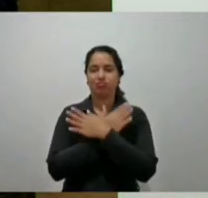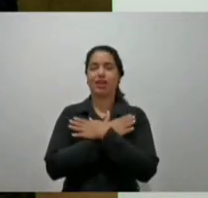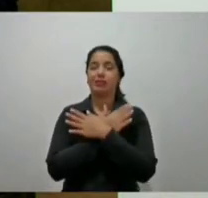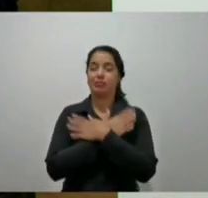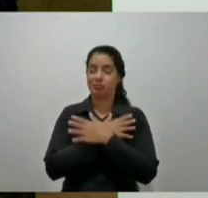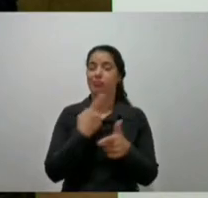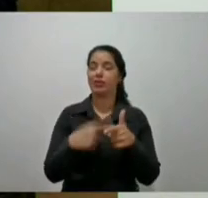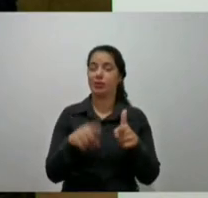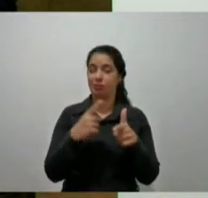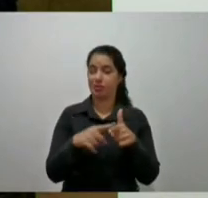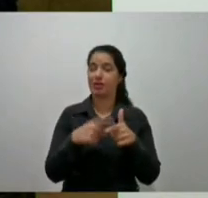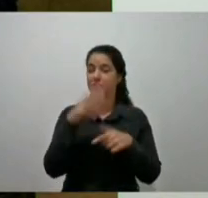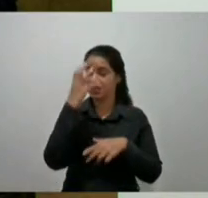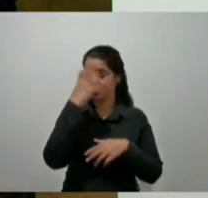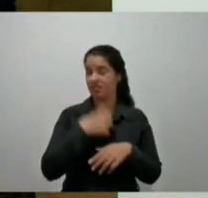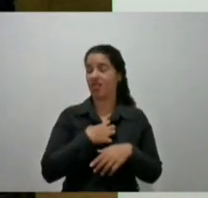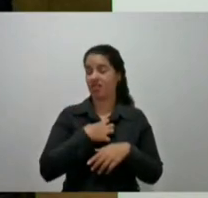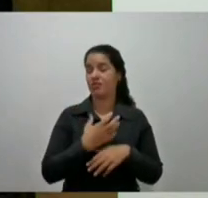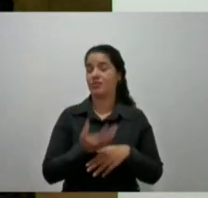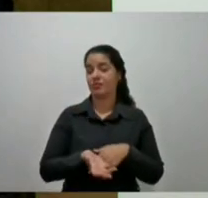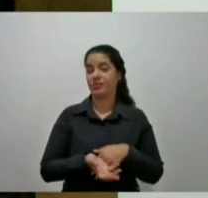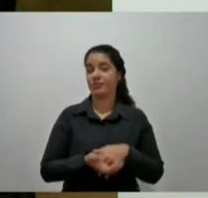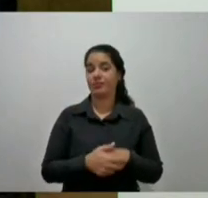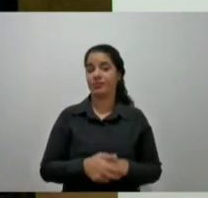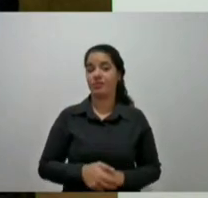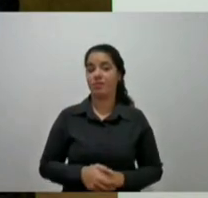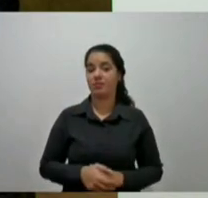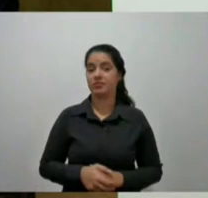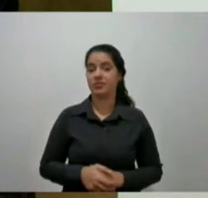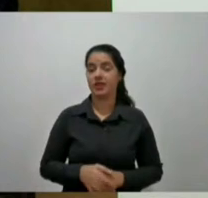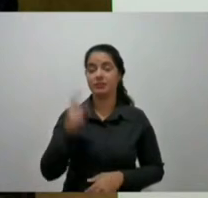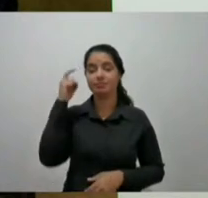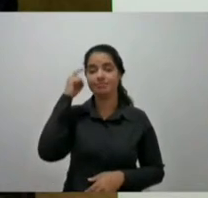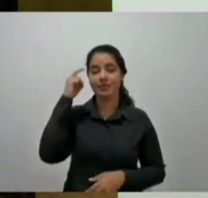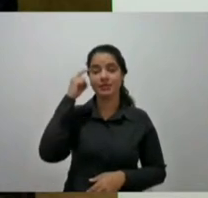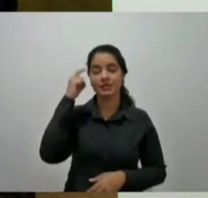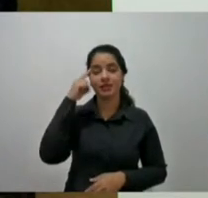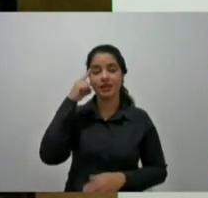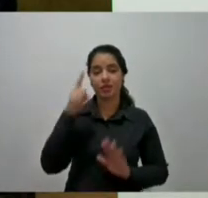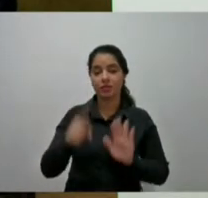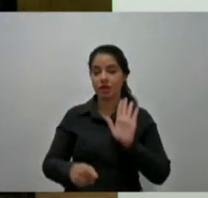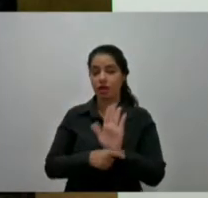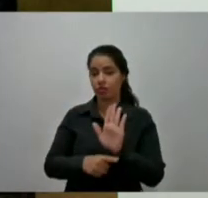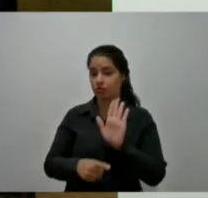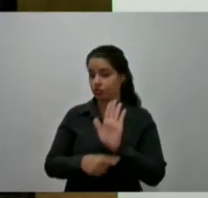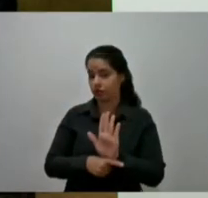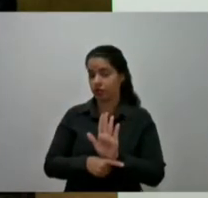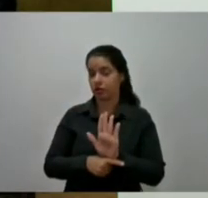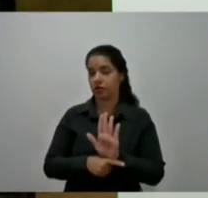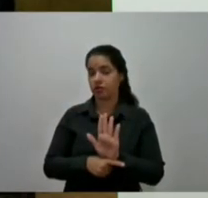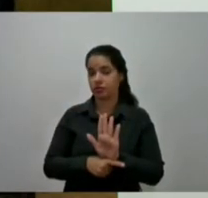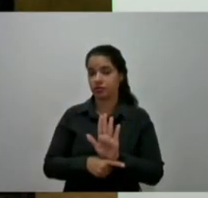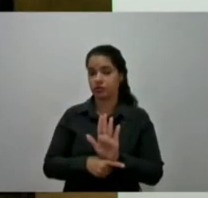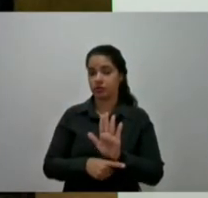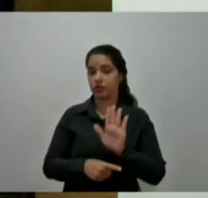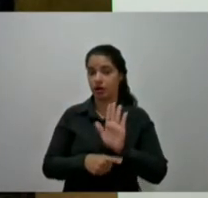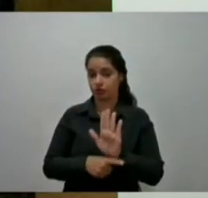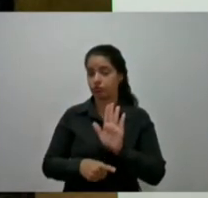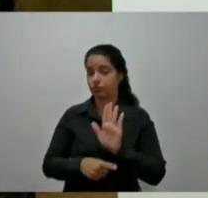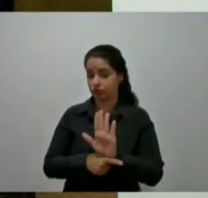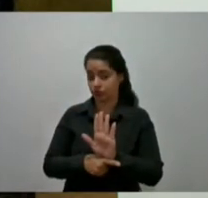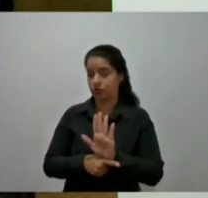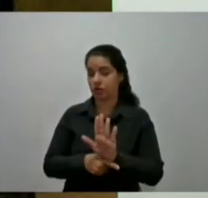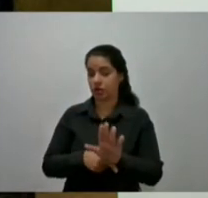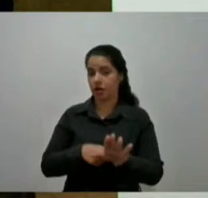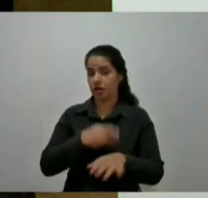nós queríamos gerar uma ajuda, vou chamar de auxílio Porto, para as pessoas